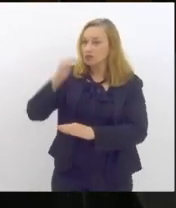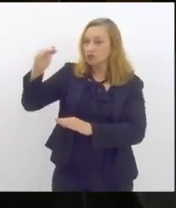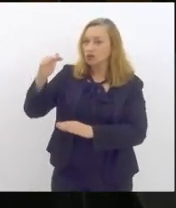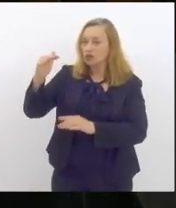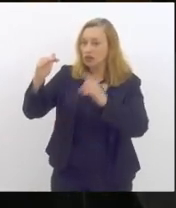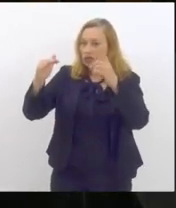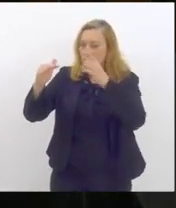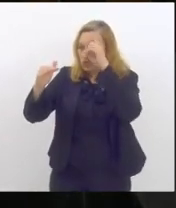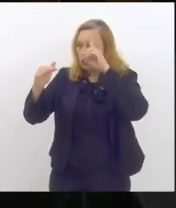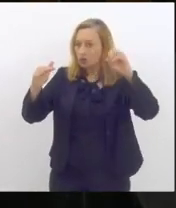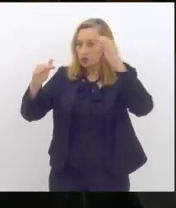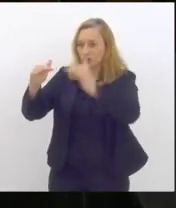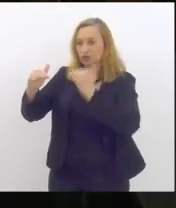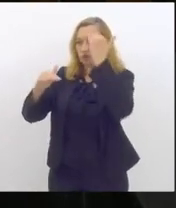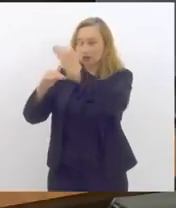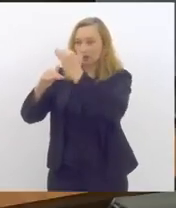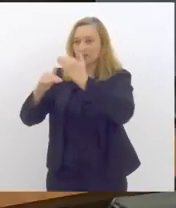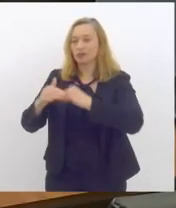todos